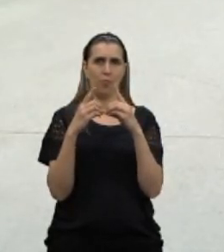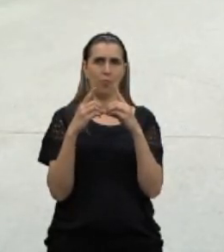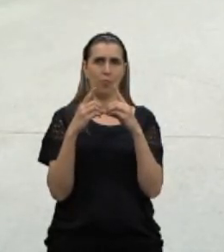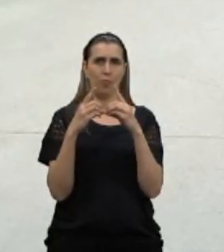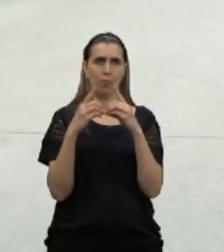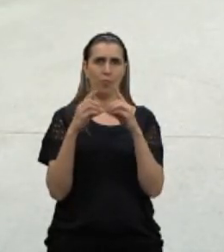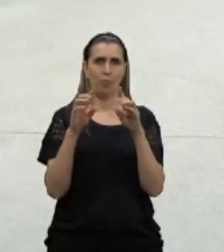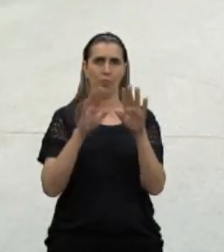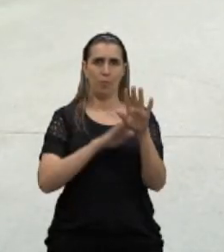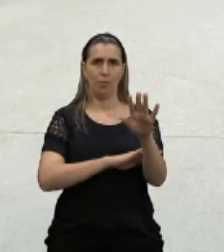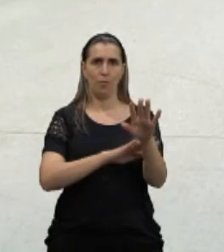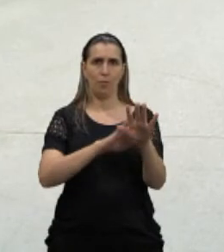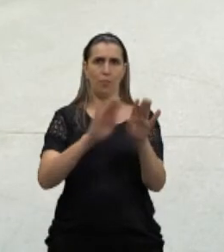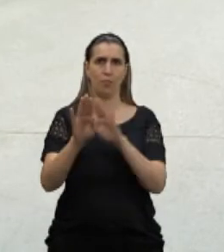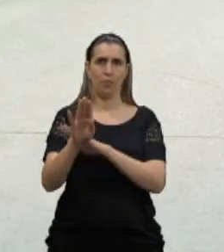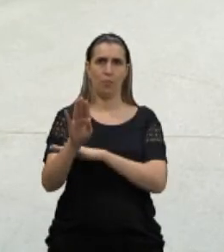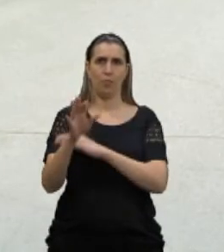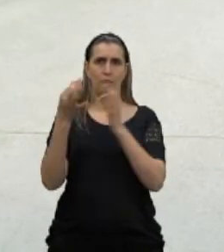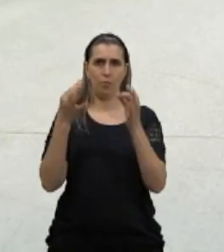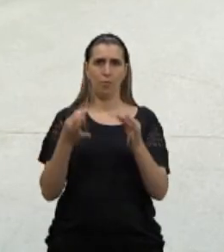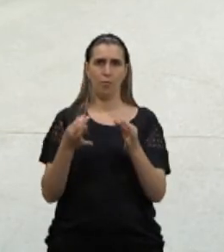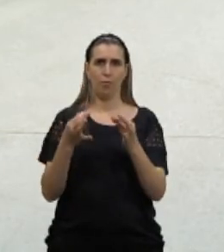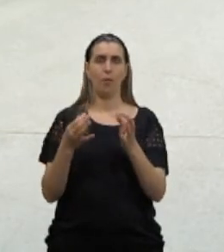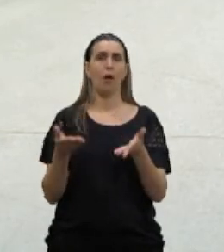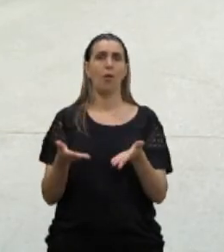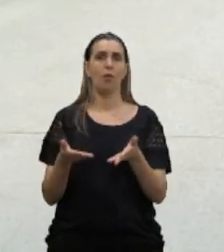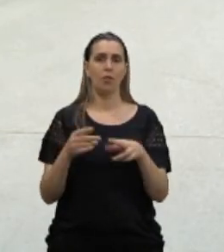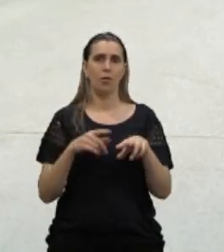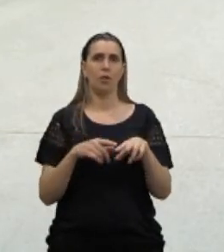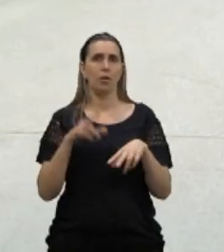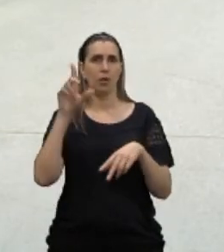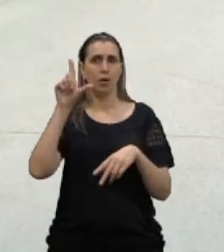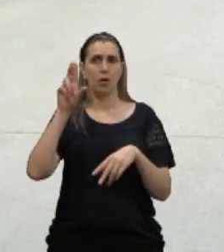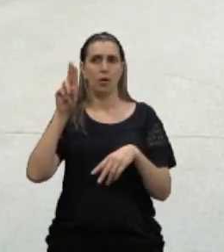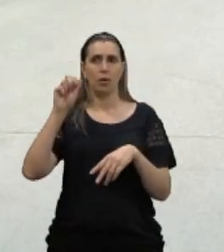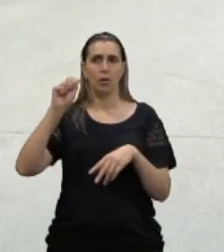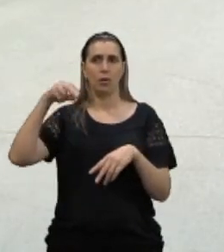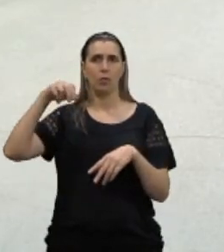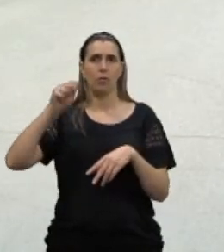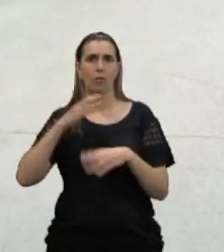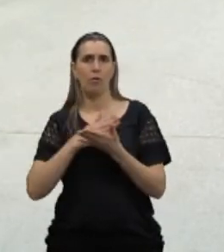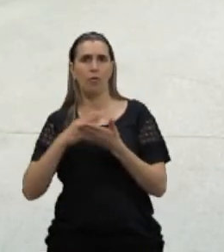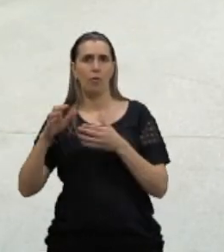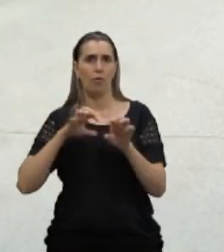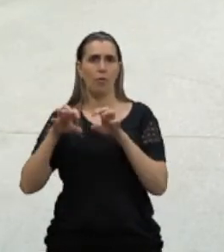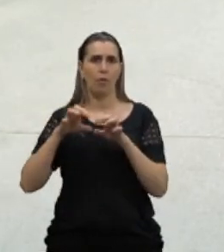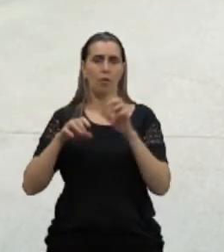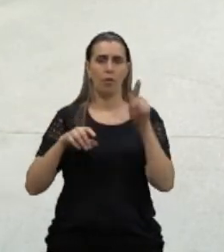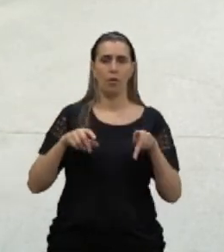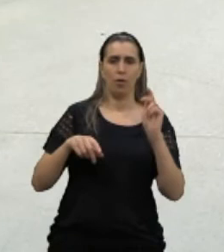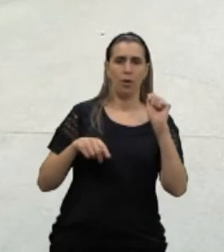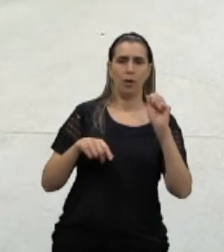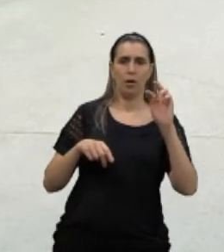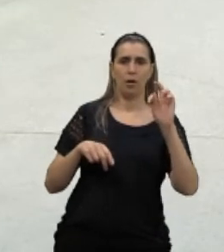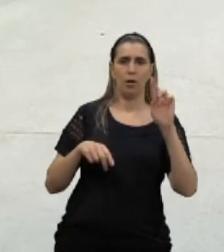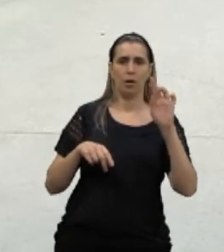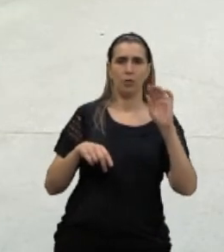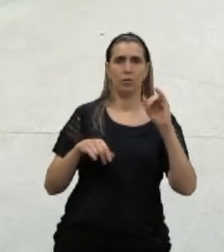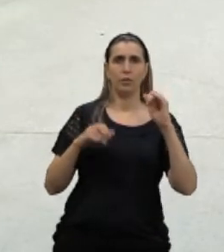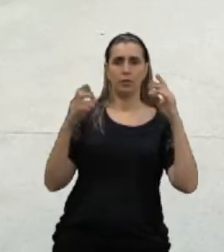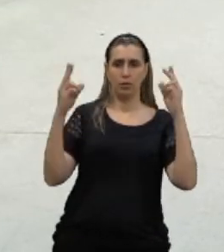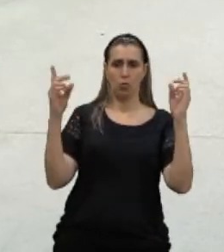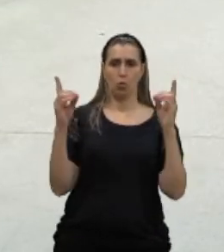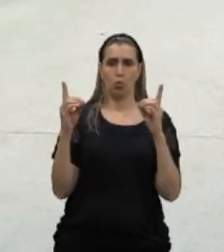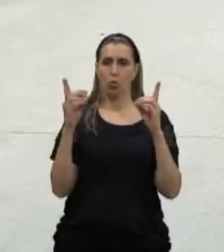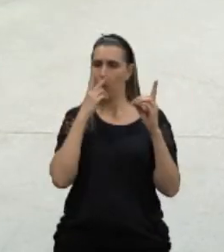Braços, vamos ver, estão corretos. Agora a Luana vai começar a fazer um movimento que a Kátia simultaneamente vai ter que fazer.